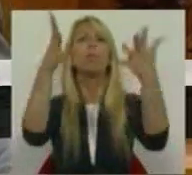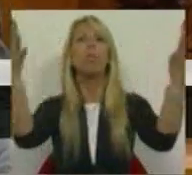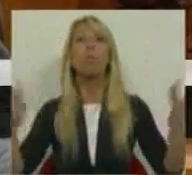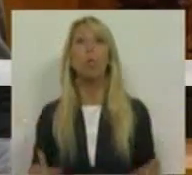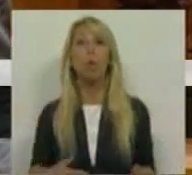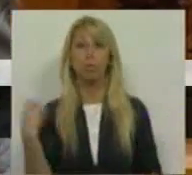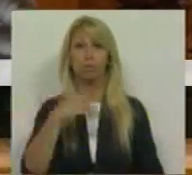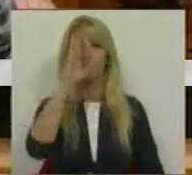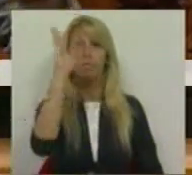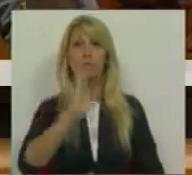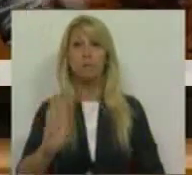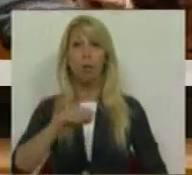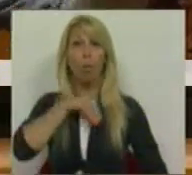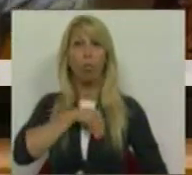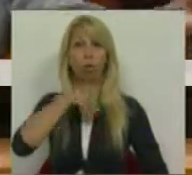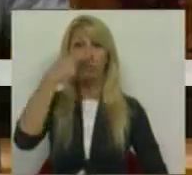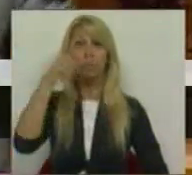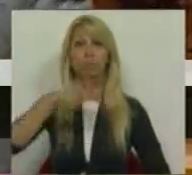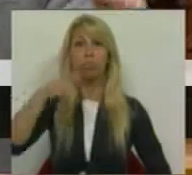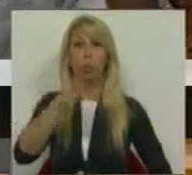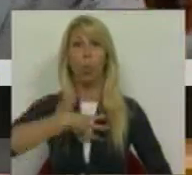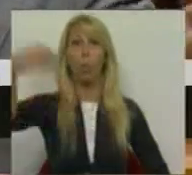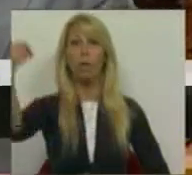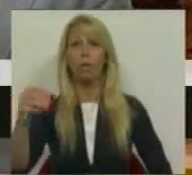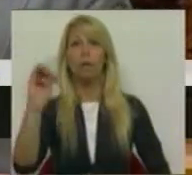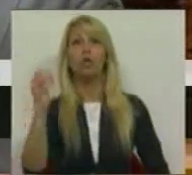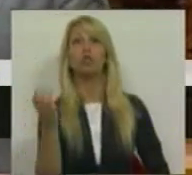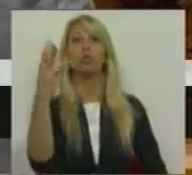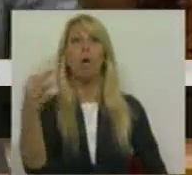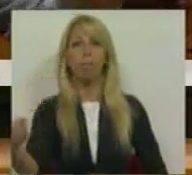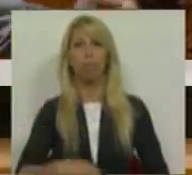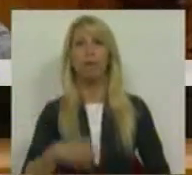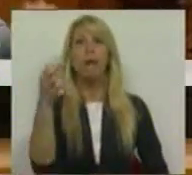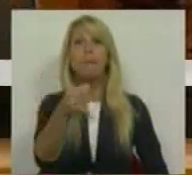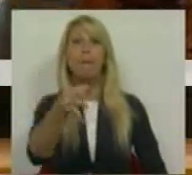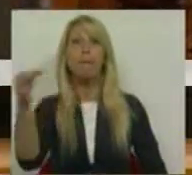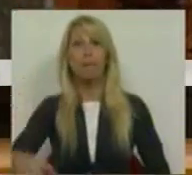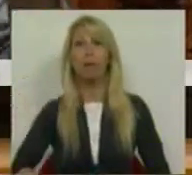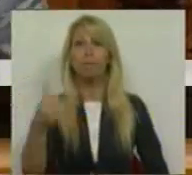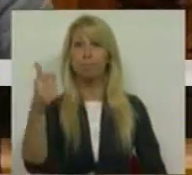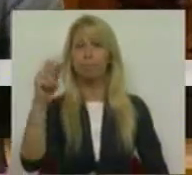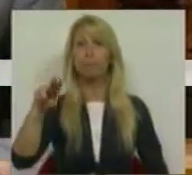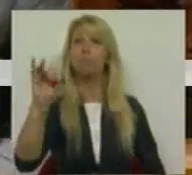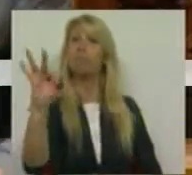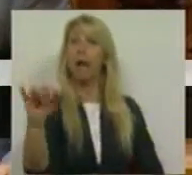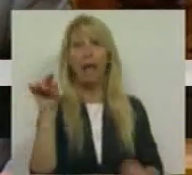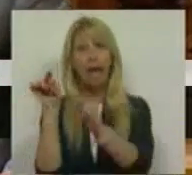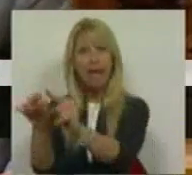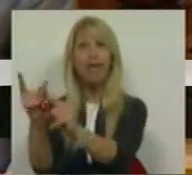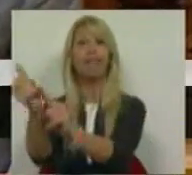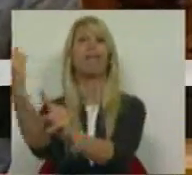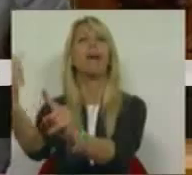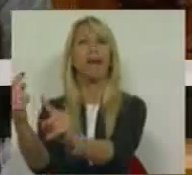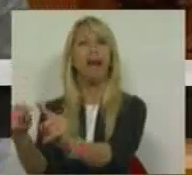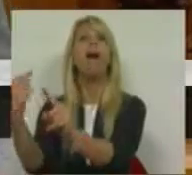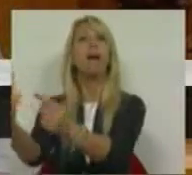do bolso das pessoas para ir para o bolso dos swaps, das PPPs, do Banif. É aí que está o dinheiro e aí não